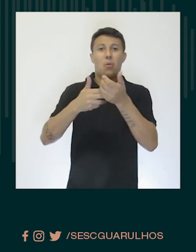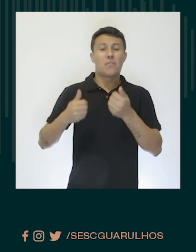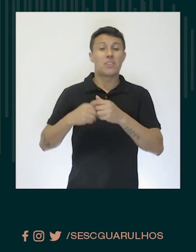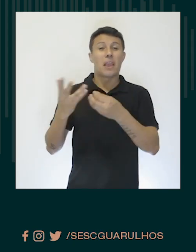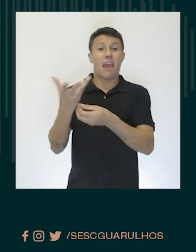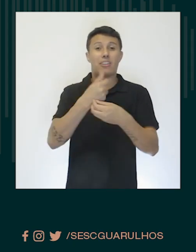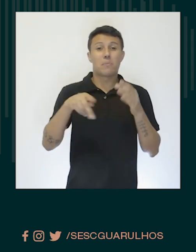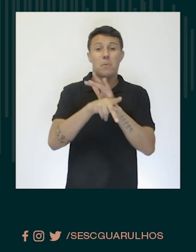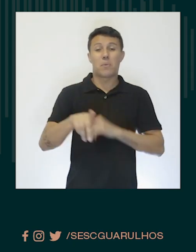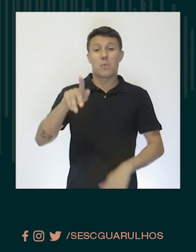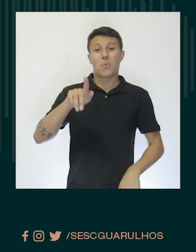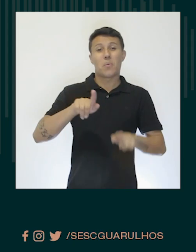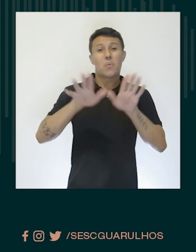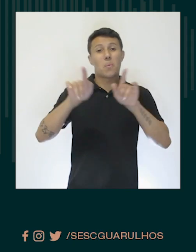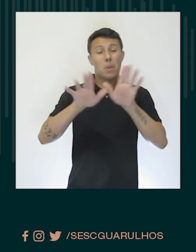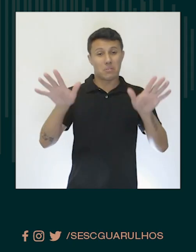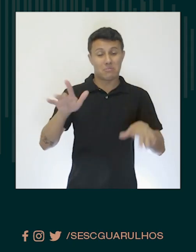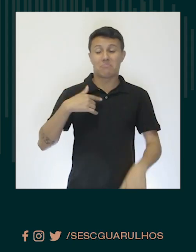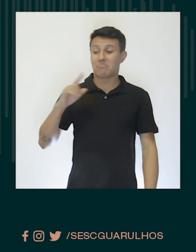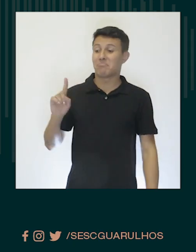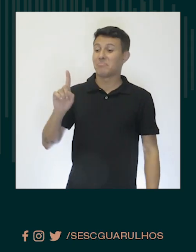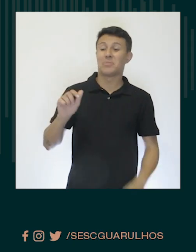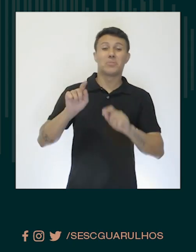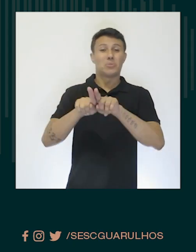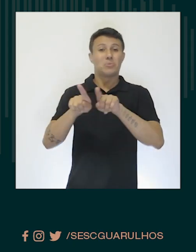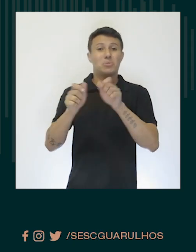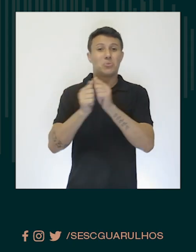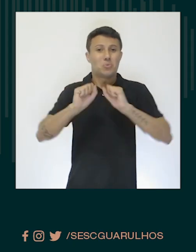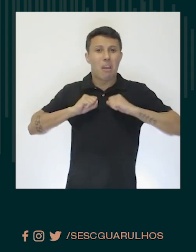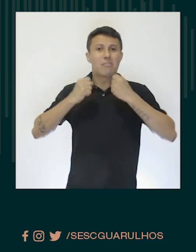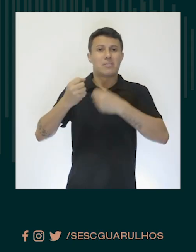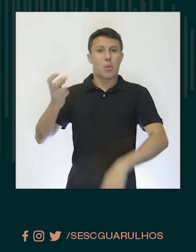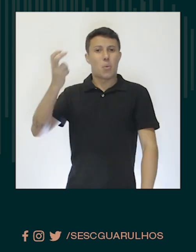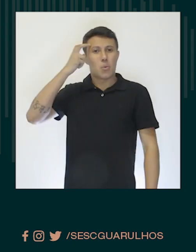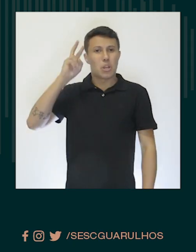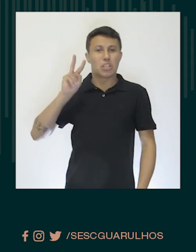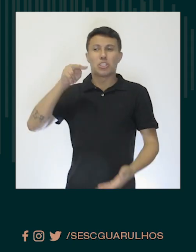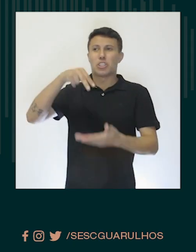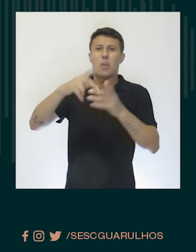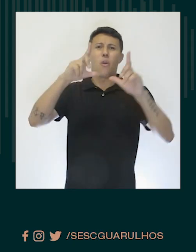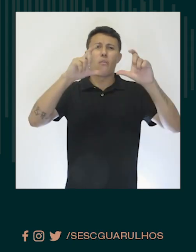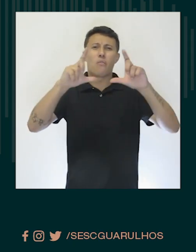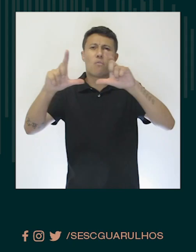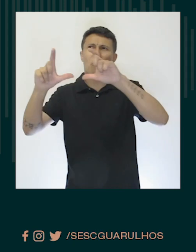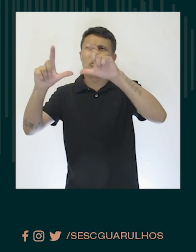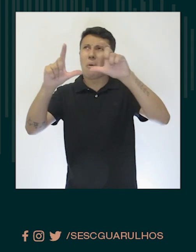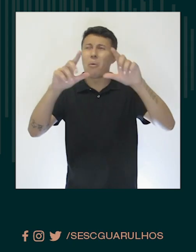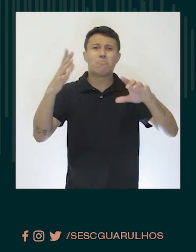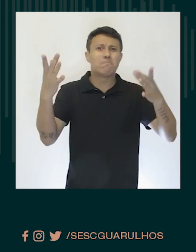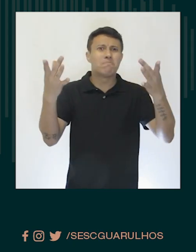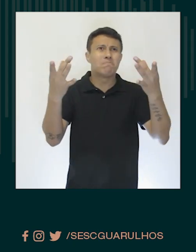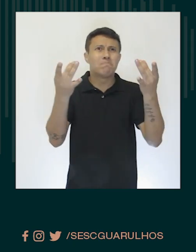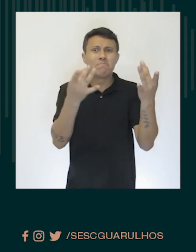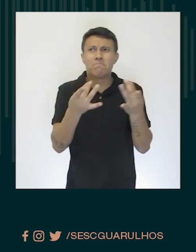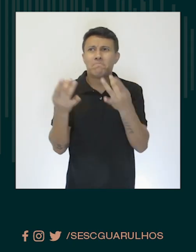das fotógrafas guarulhenses com o Arrastão Cultural e ela chegou com umas fotos de show e foi bem massa esse